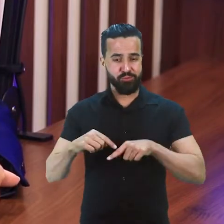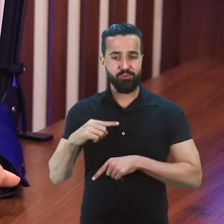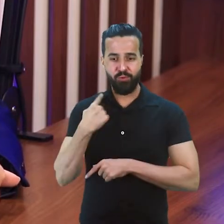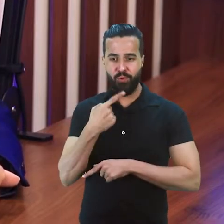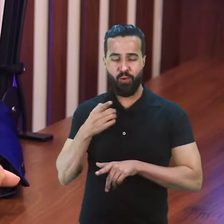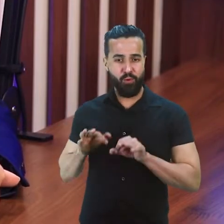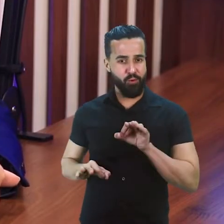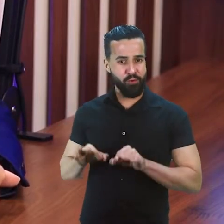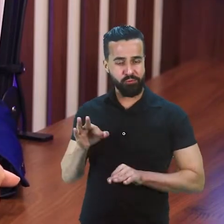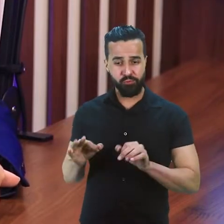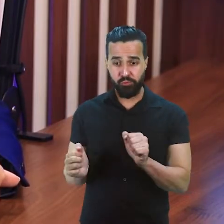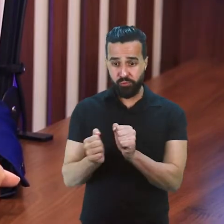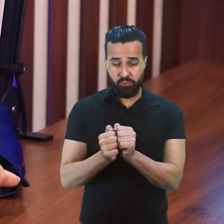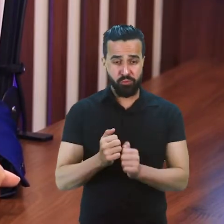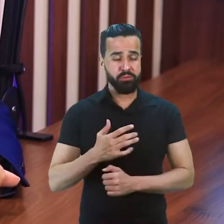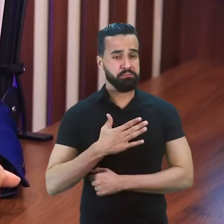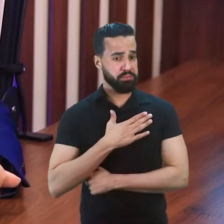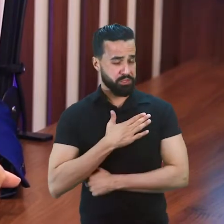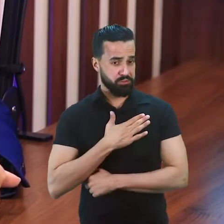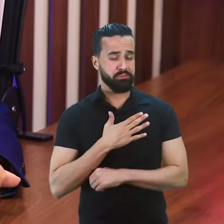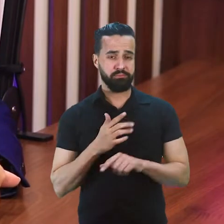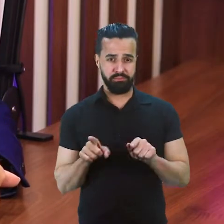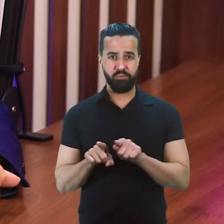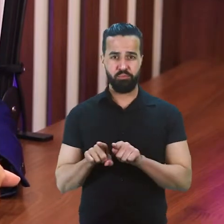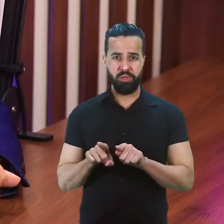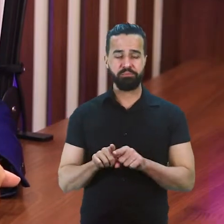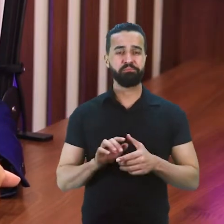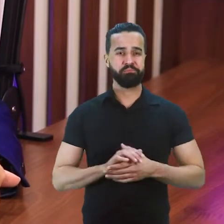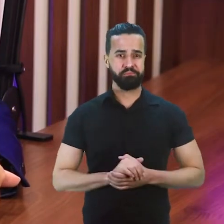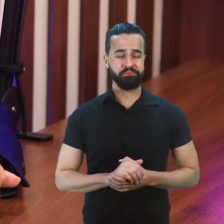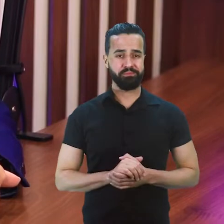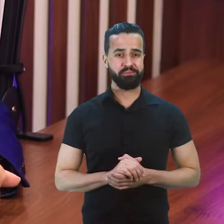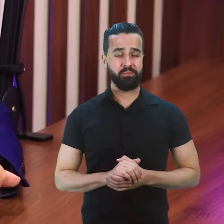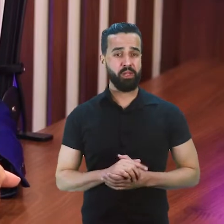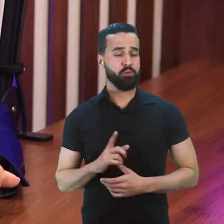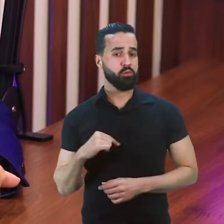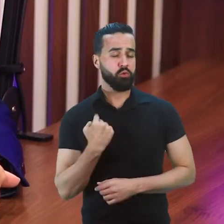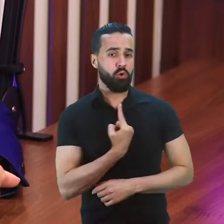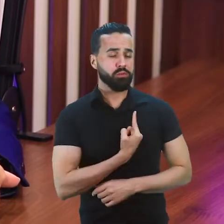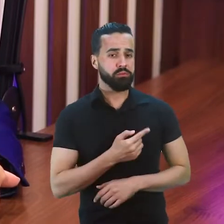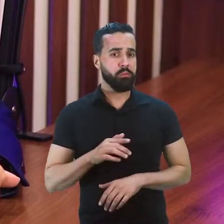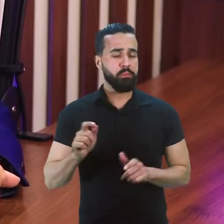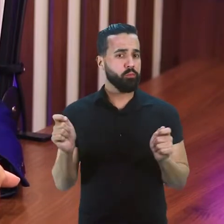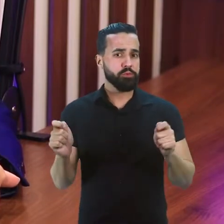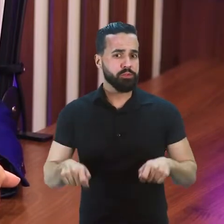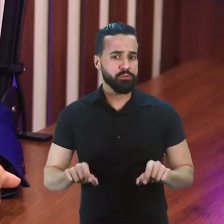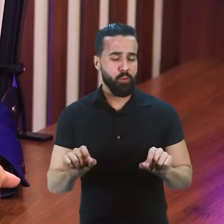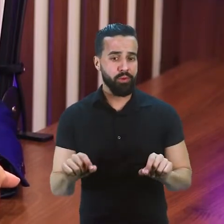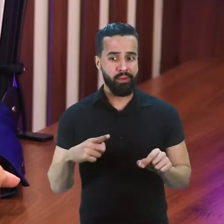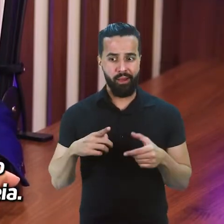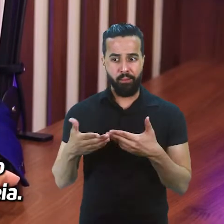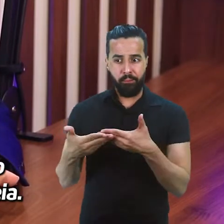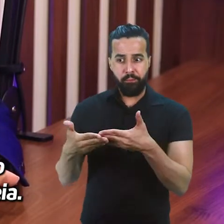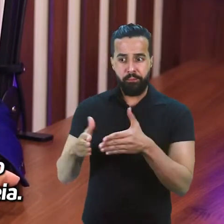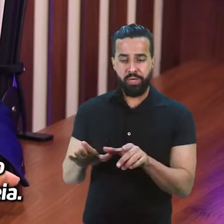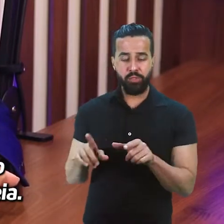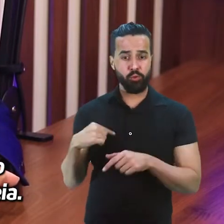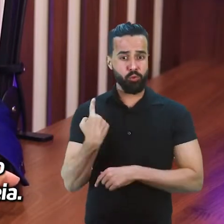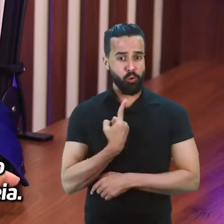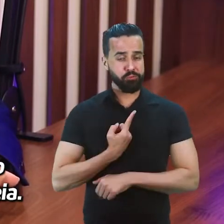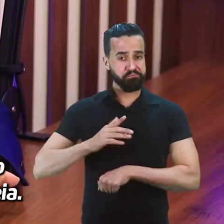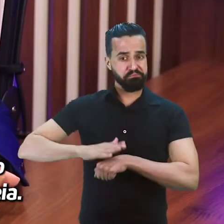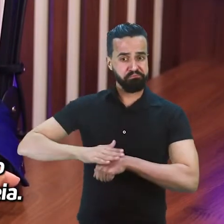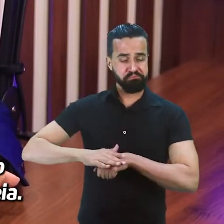sócios, mas ele fundou o escritório comigo. E a gente estava na iminência de abrir o escritório, conversando com aquela ideia